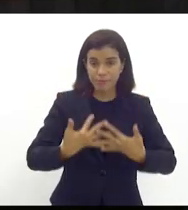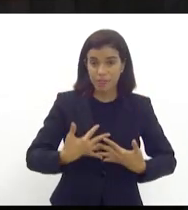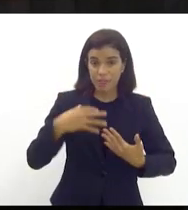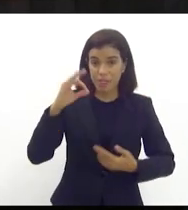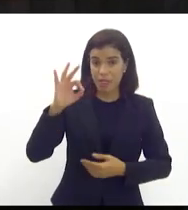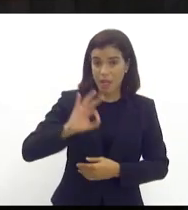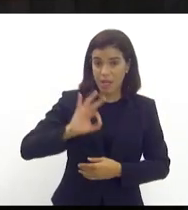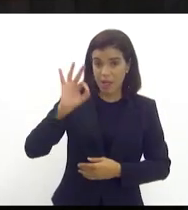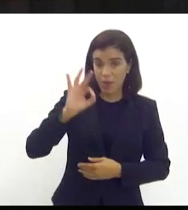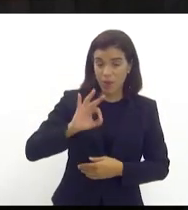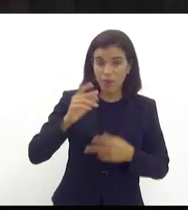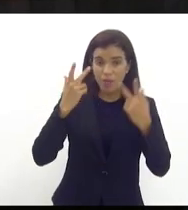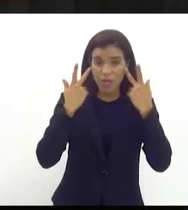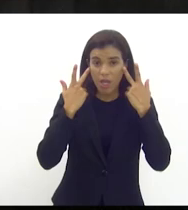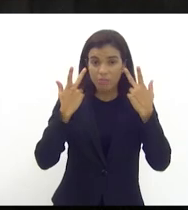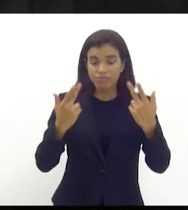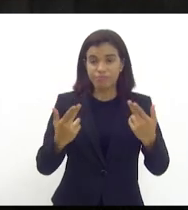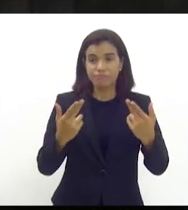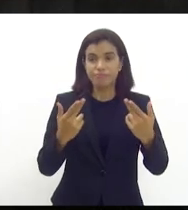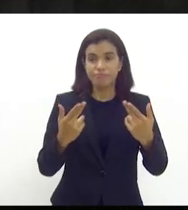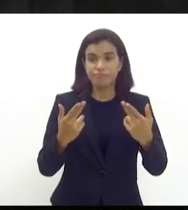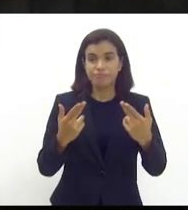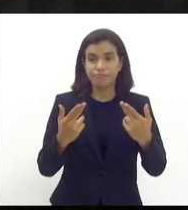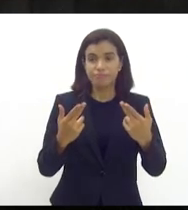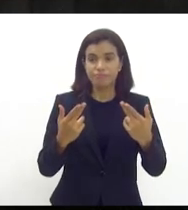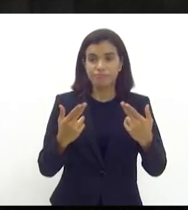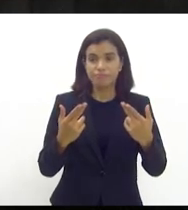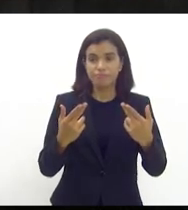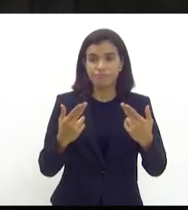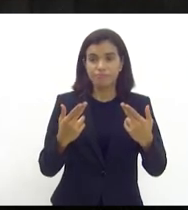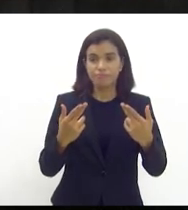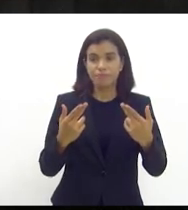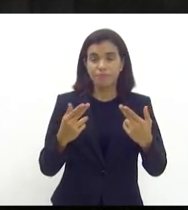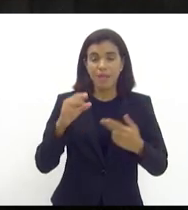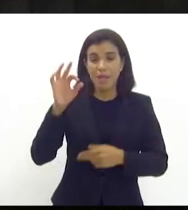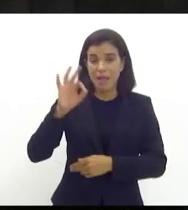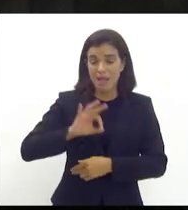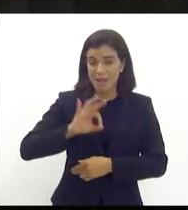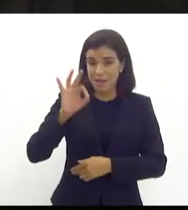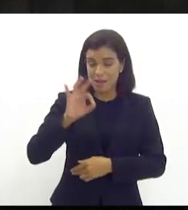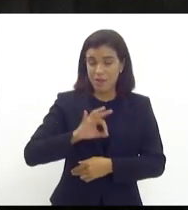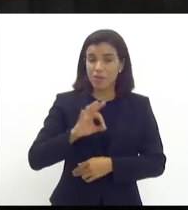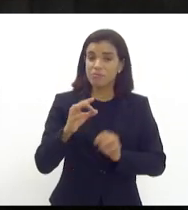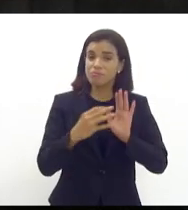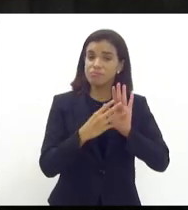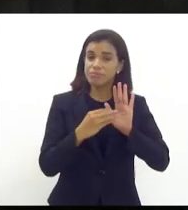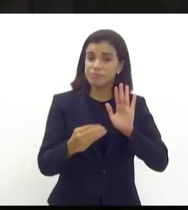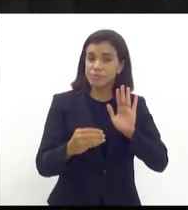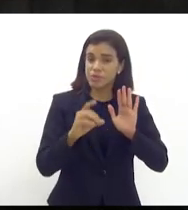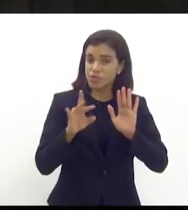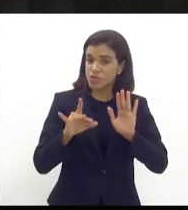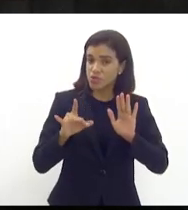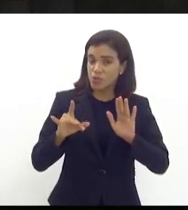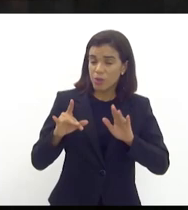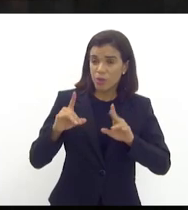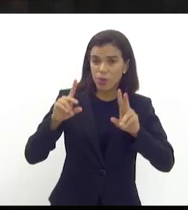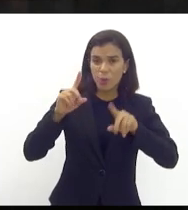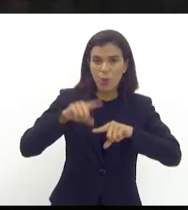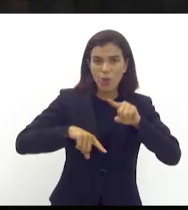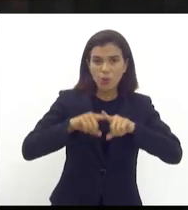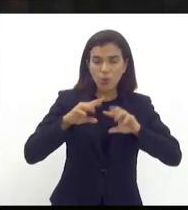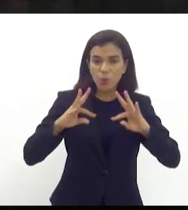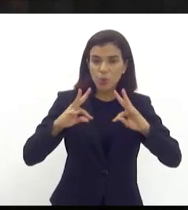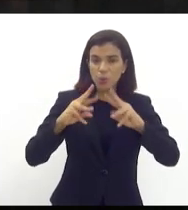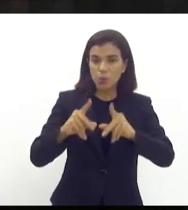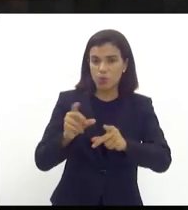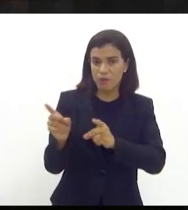modal, deputado Renato Machado, ela não incide sobre todos os produtos. Por